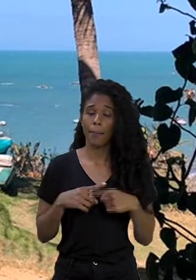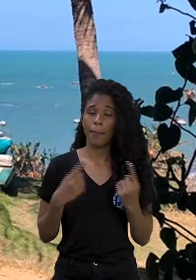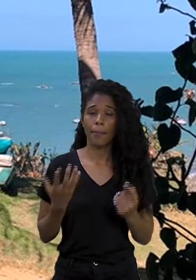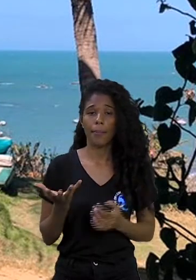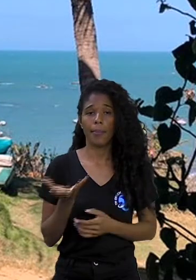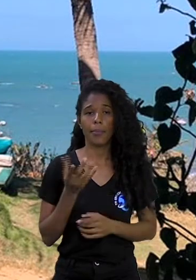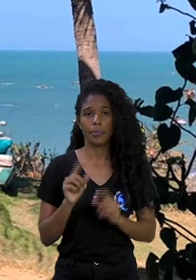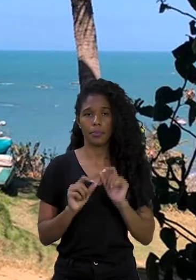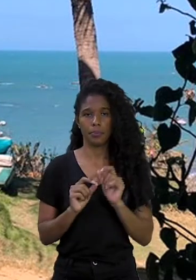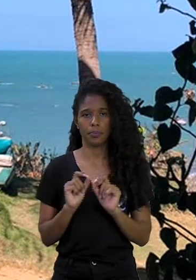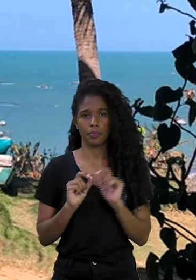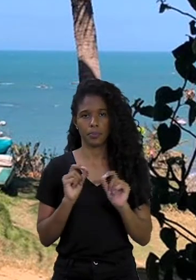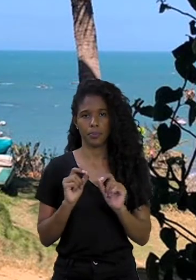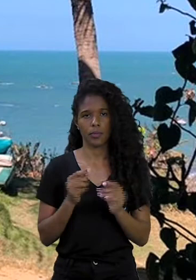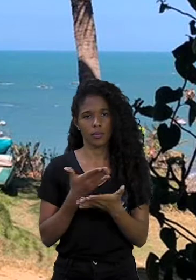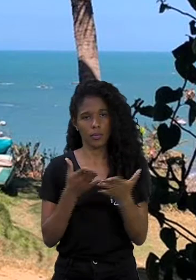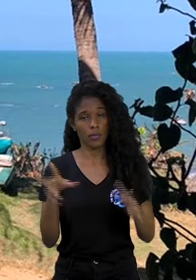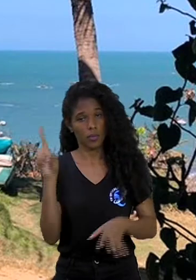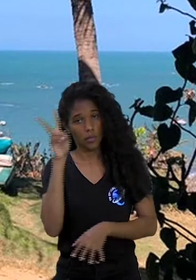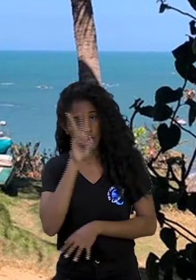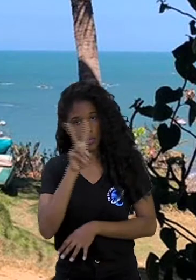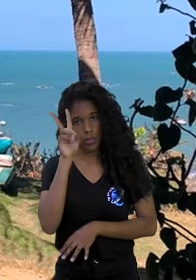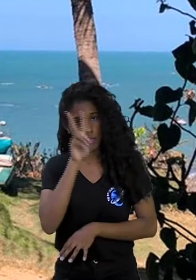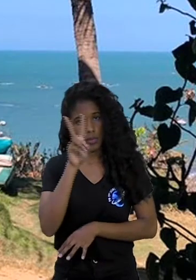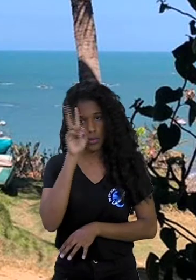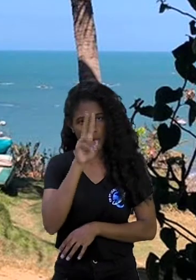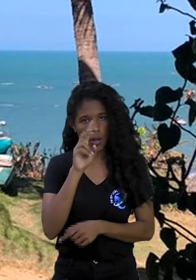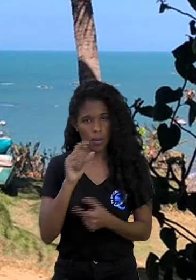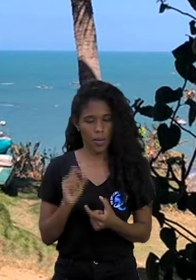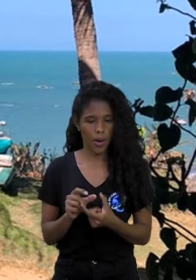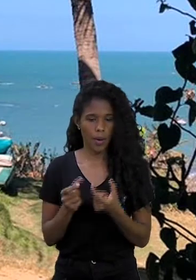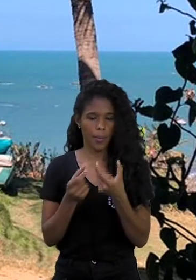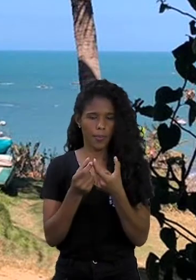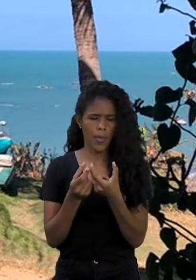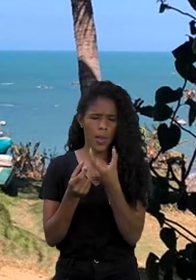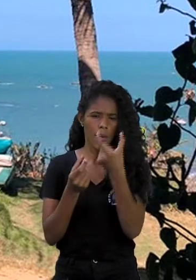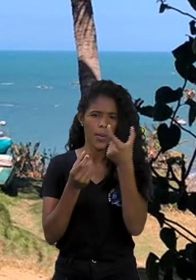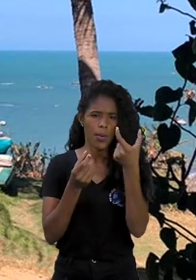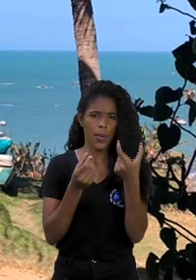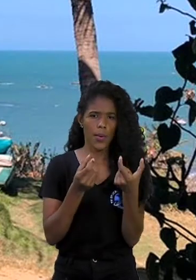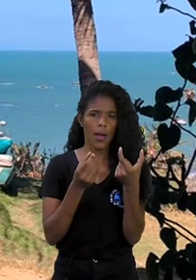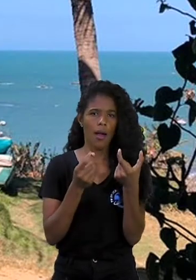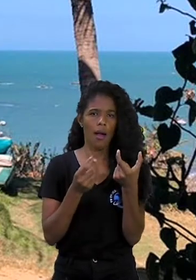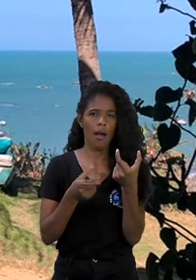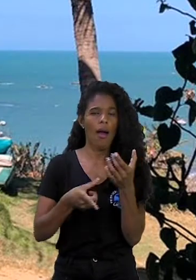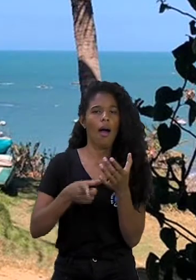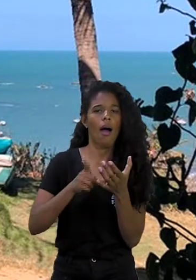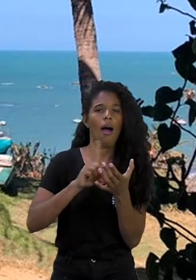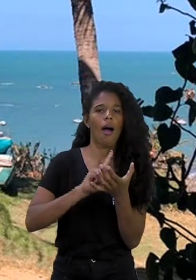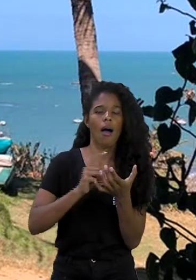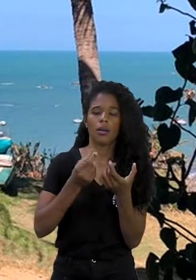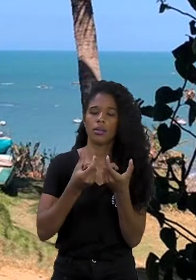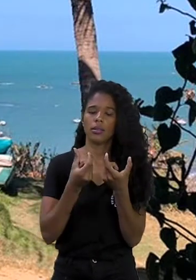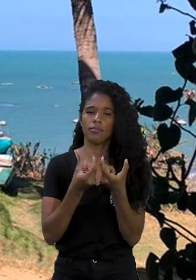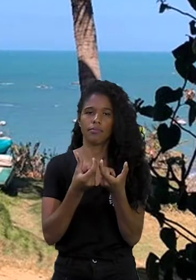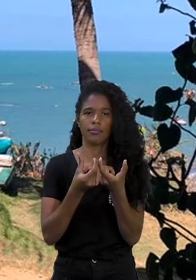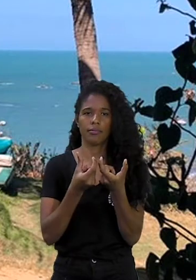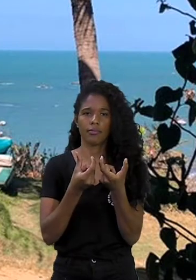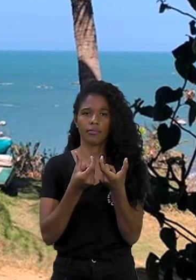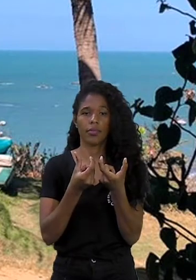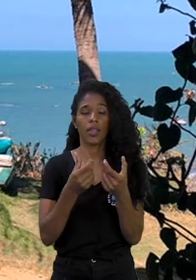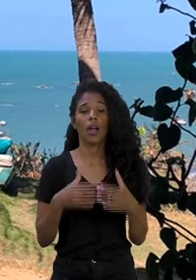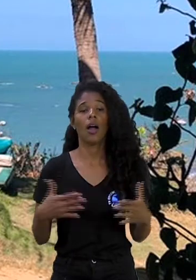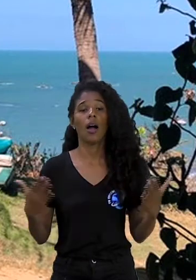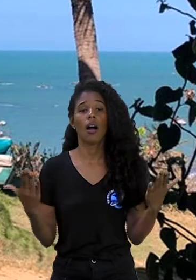prefixo? Prefixo é aquela pequena parte da palavra que vem antes do radical. Em segundo lugar,